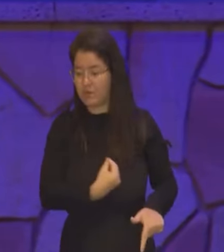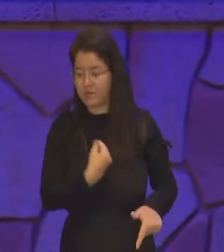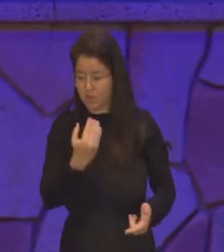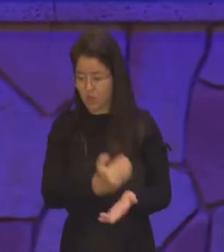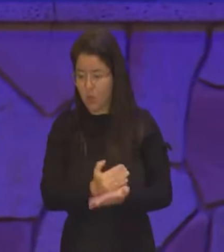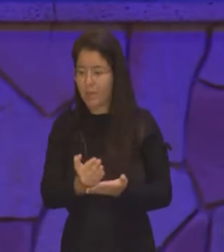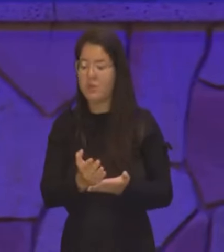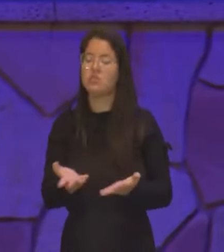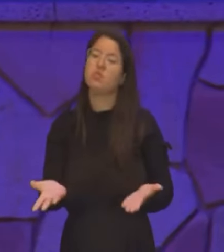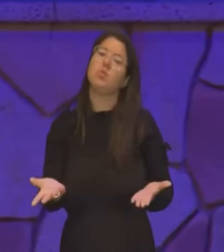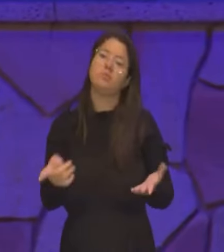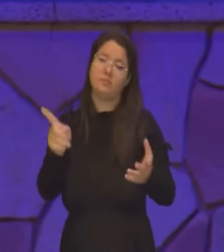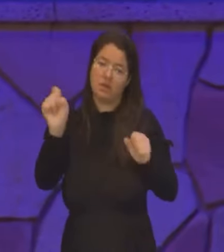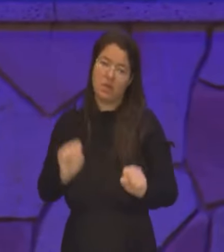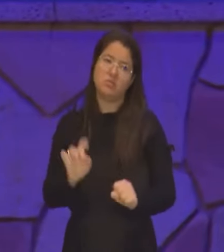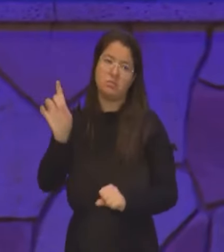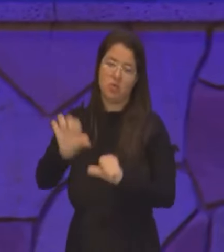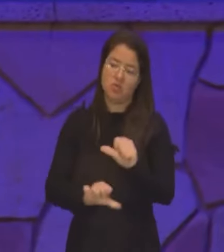instalou.